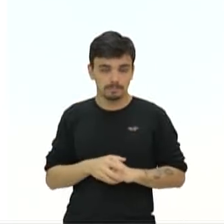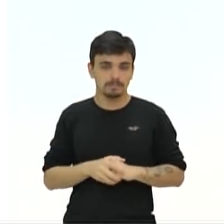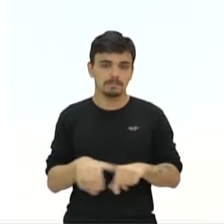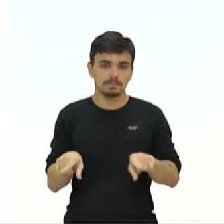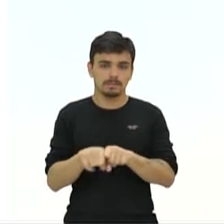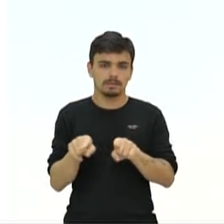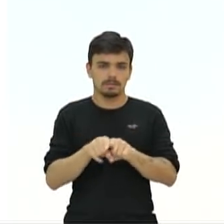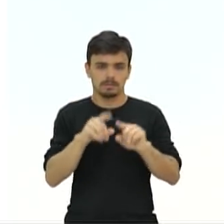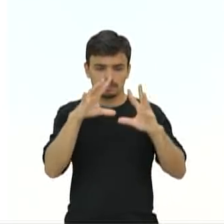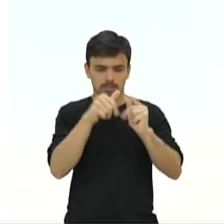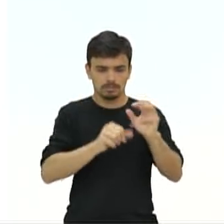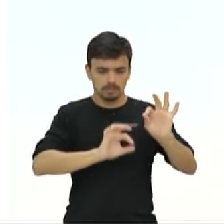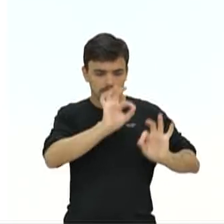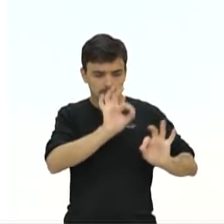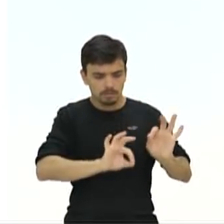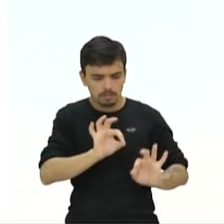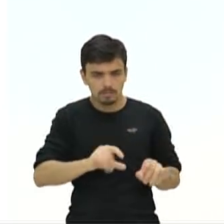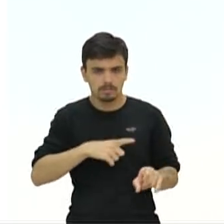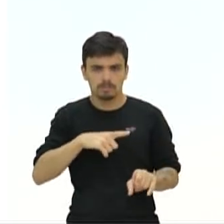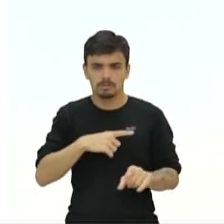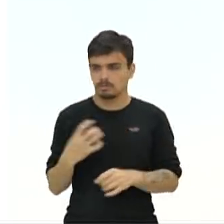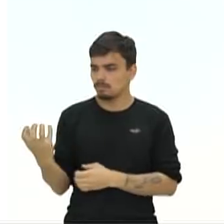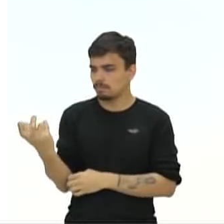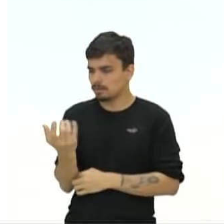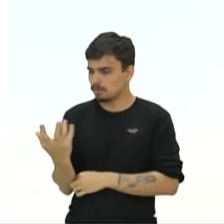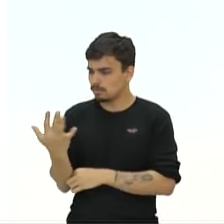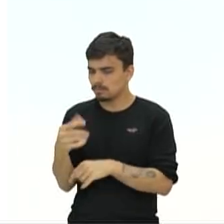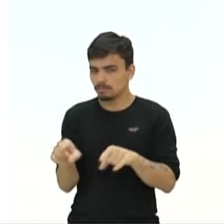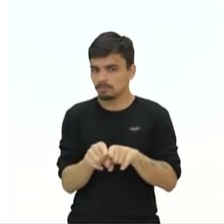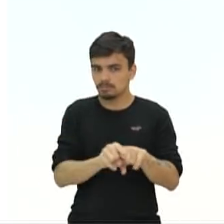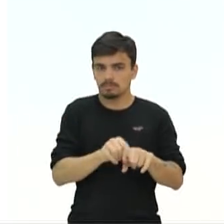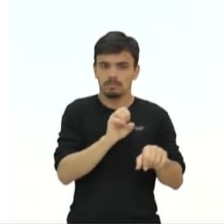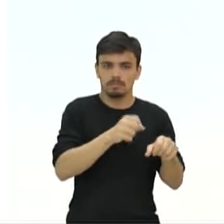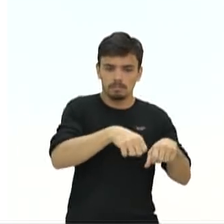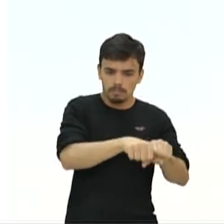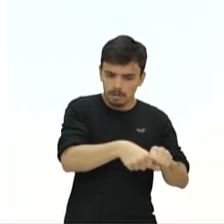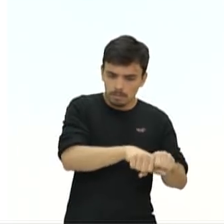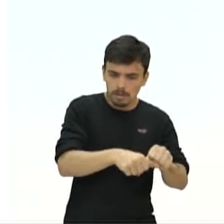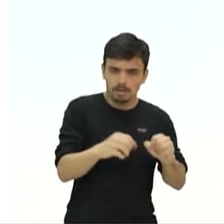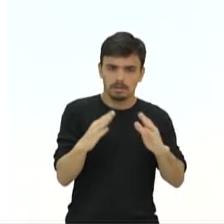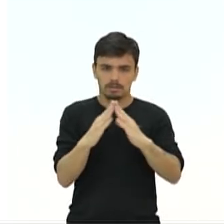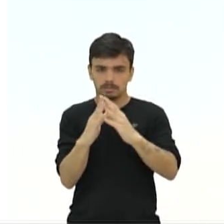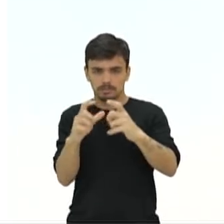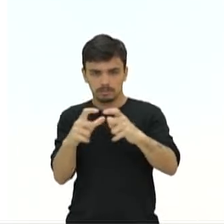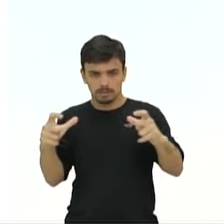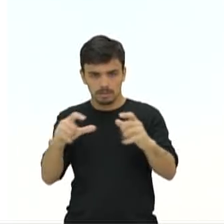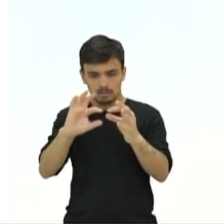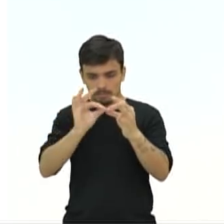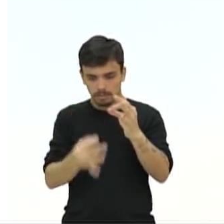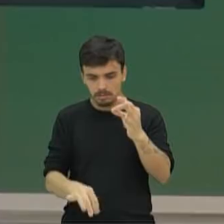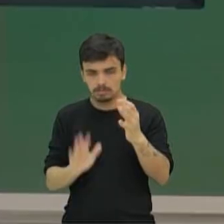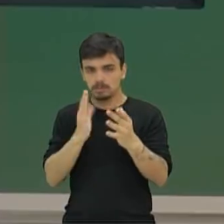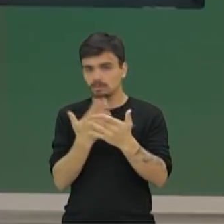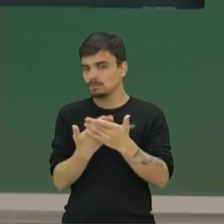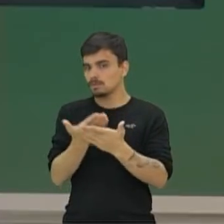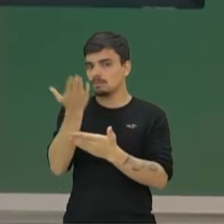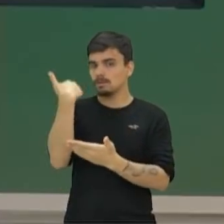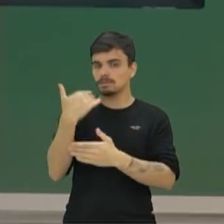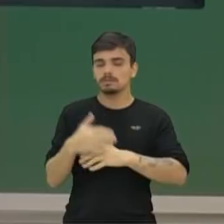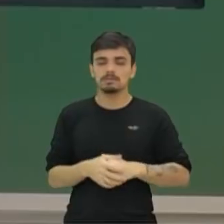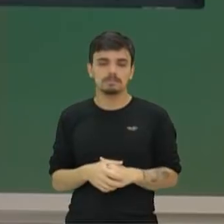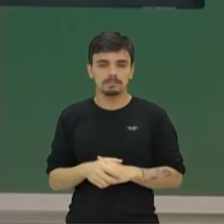seu complexo com as caldeiras, a casa de pulgar, a moenda, a casa grande. Isso tudo nós estudamos na aula